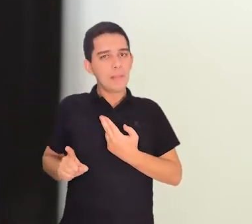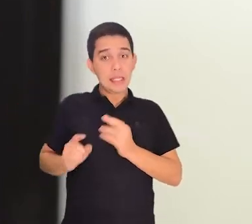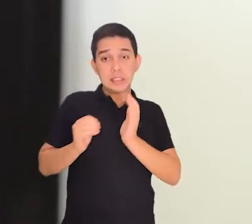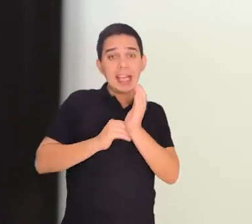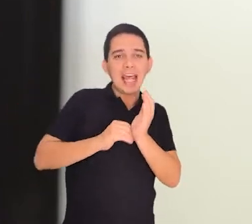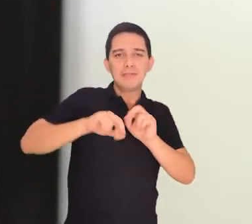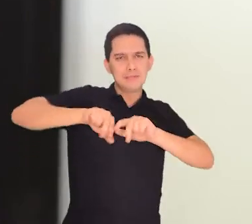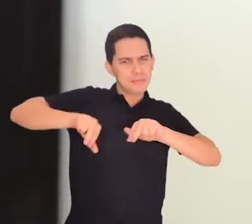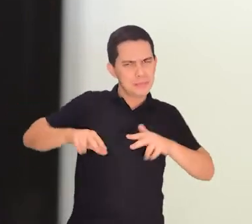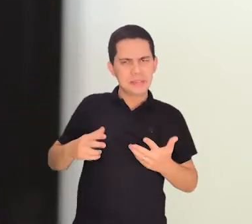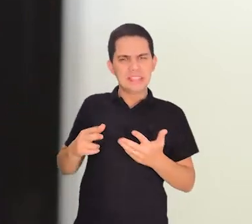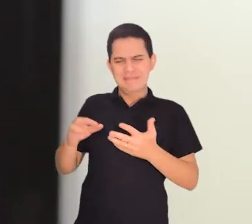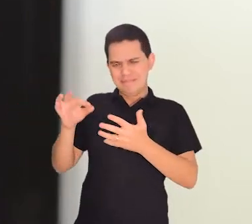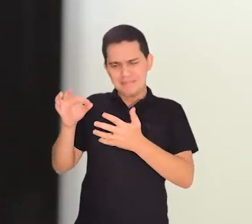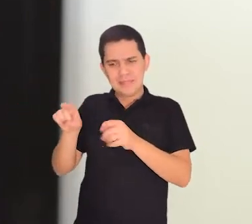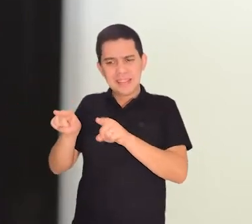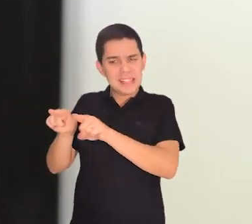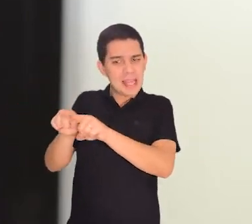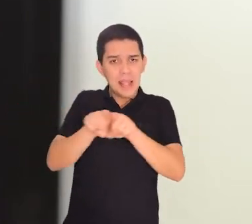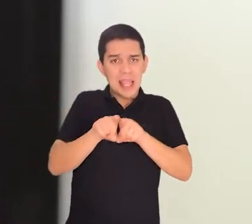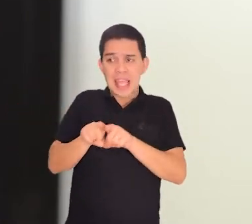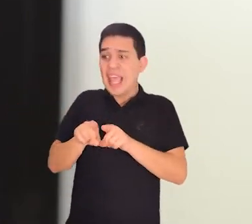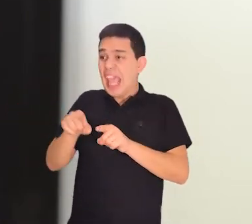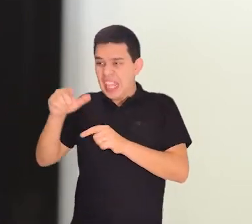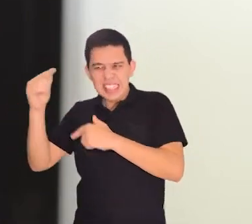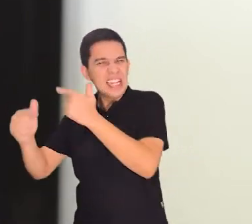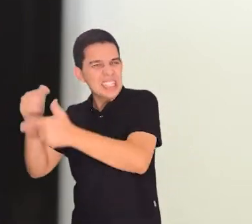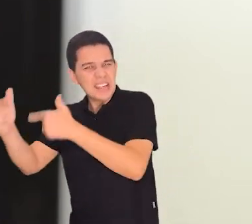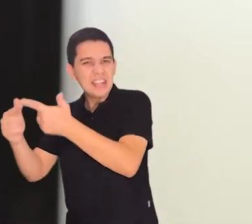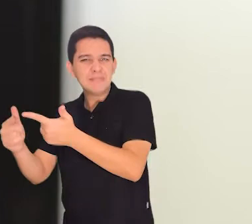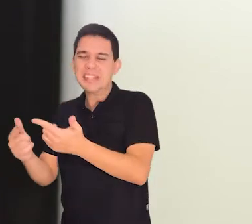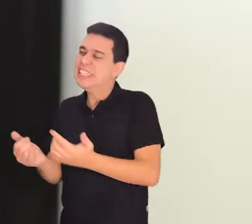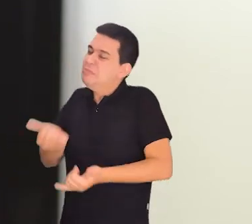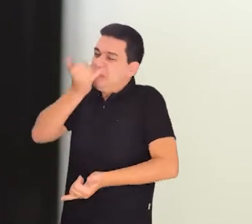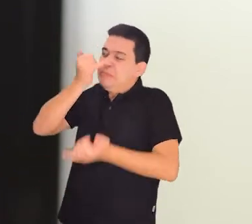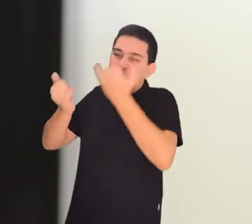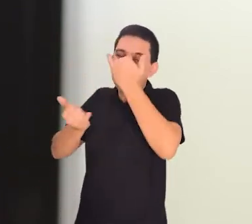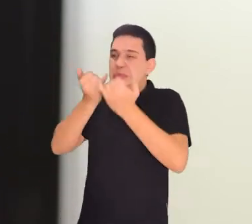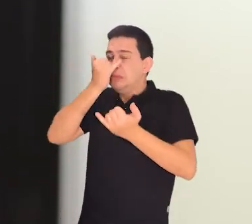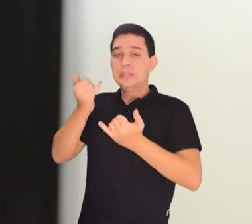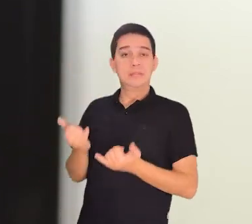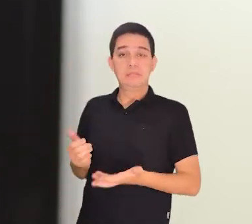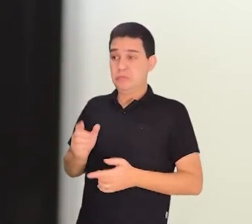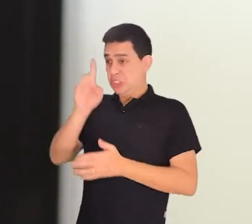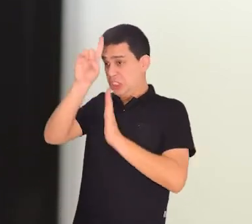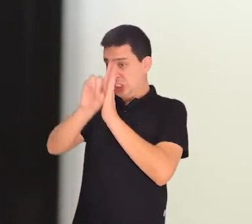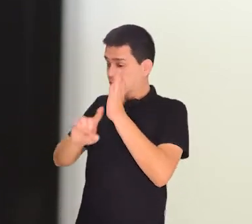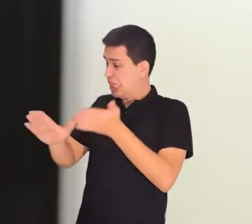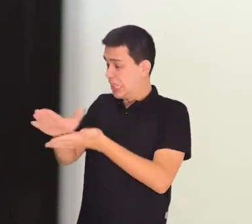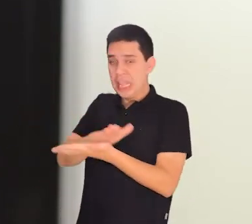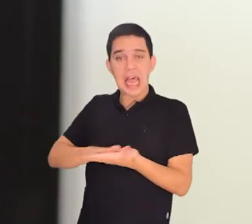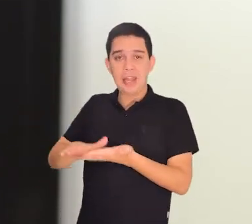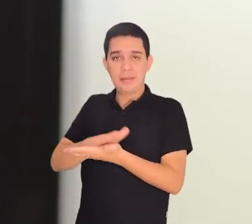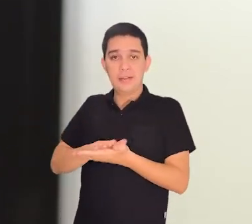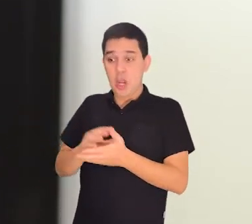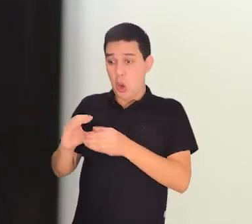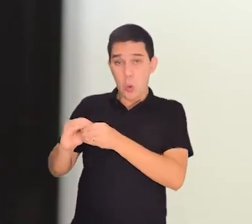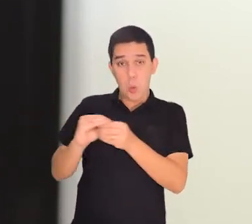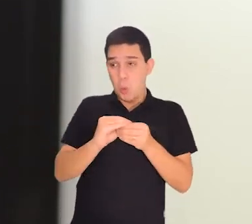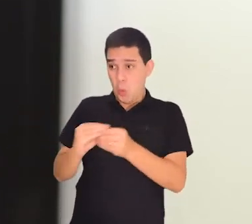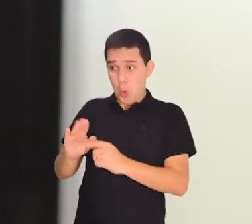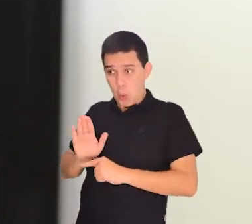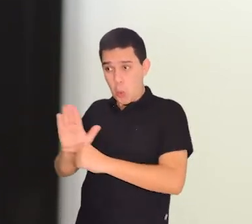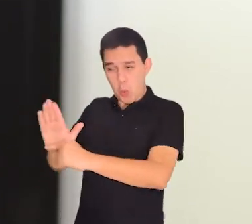assembleias. Então, ele sofre um grande prejuízo por estar nessa situação, porque ele deveria estar